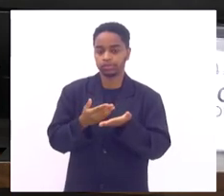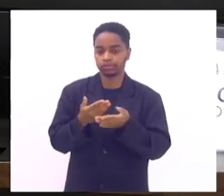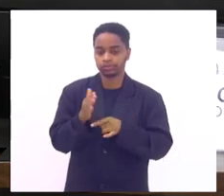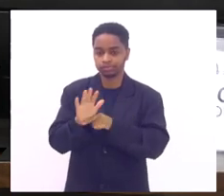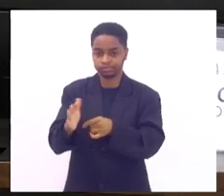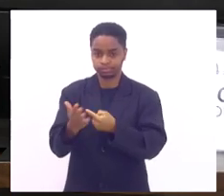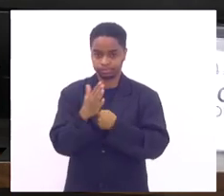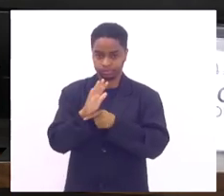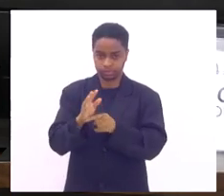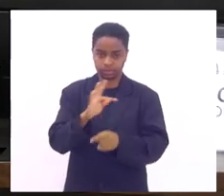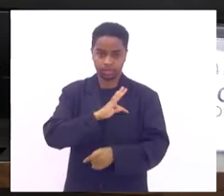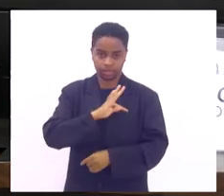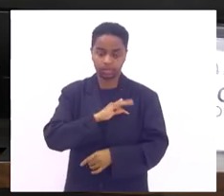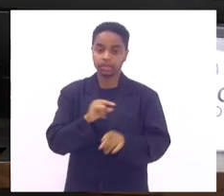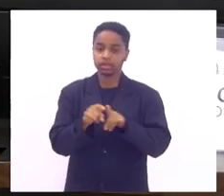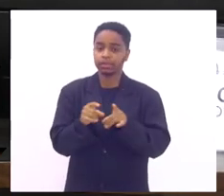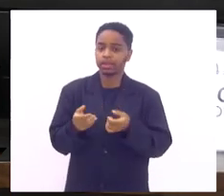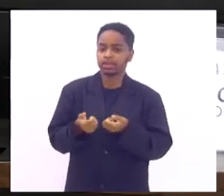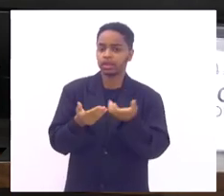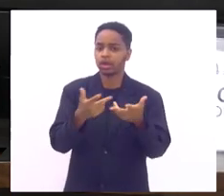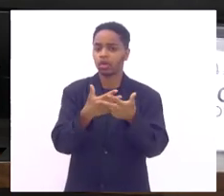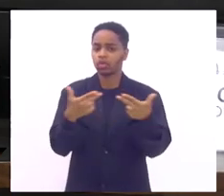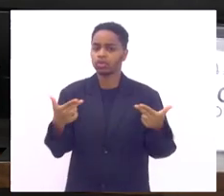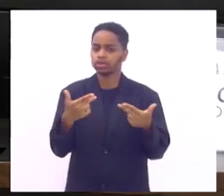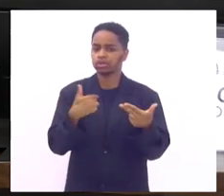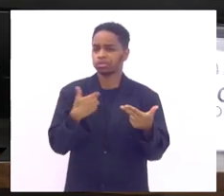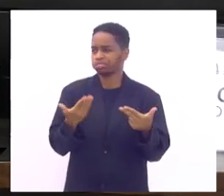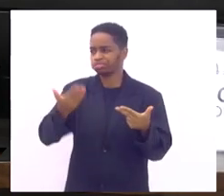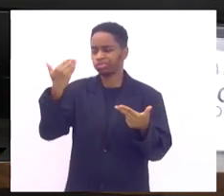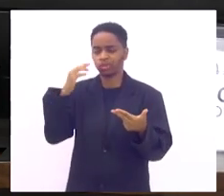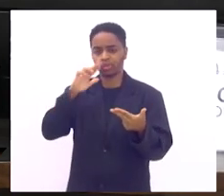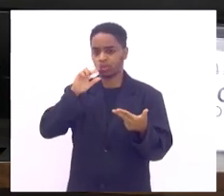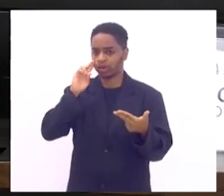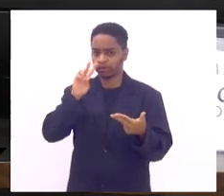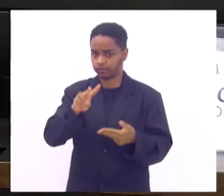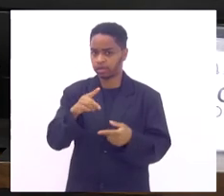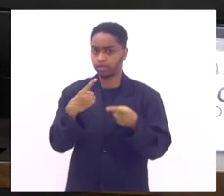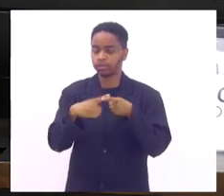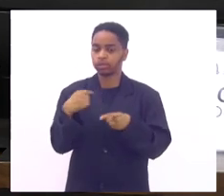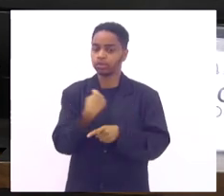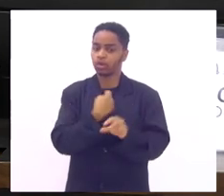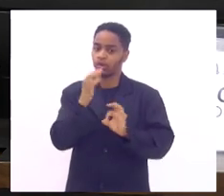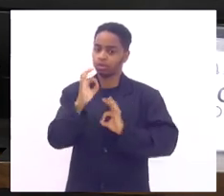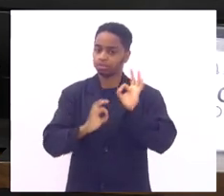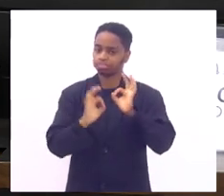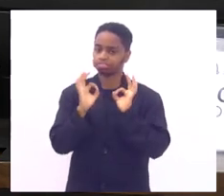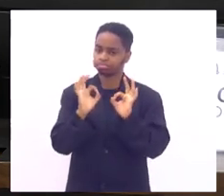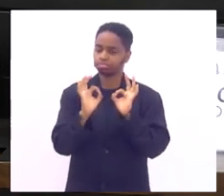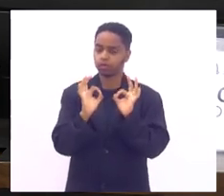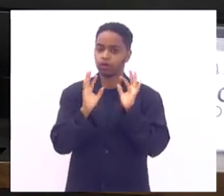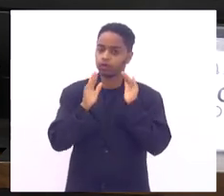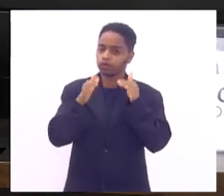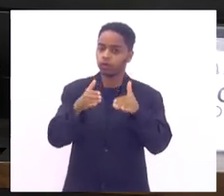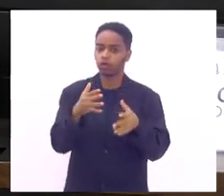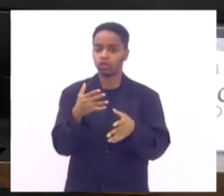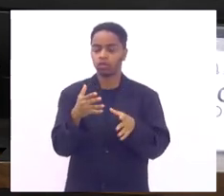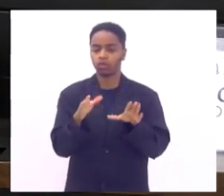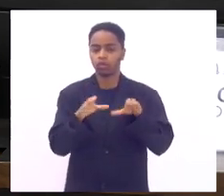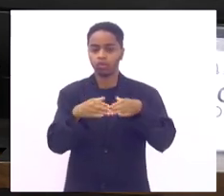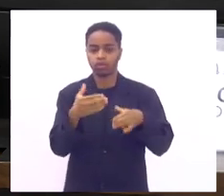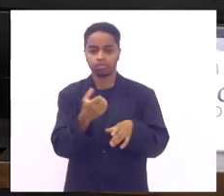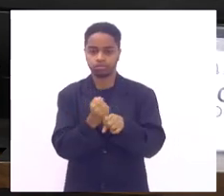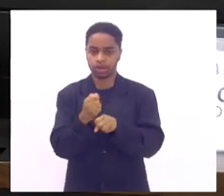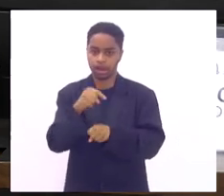algo que eu nunca vi na vida. Do jeito que a gente está desenhando, em prol da classe contábil do Estado do Rio de Janeiro, eu